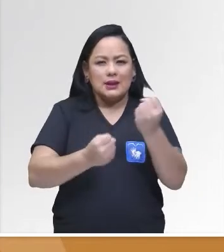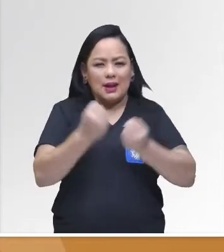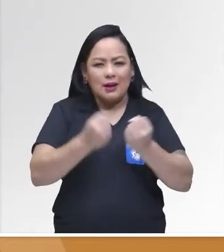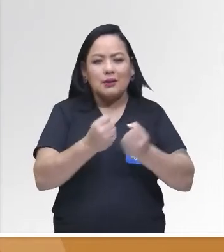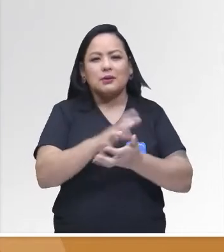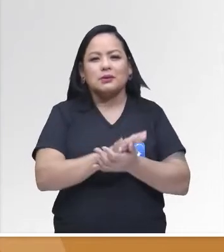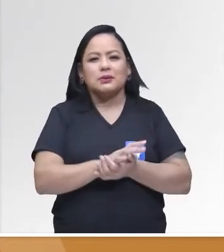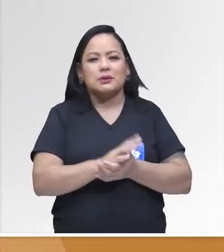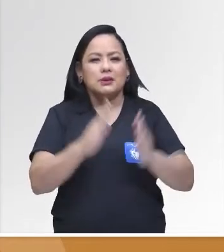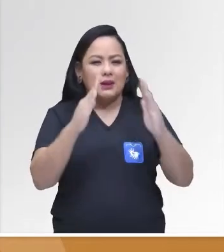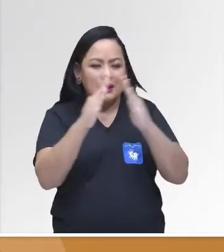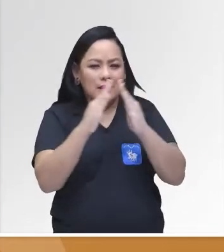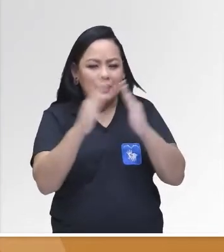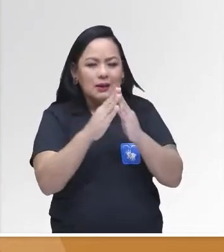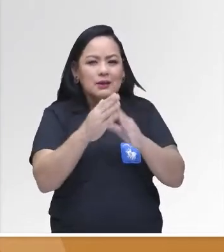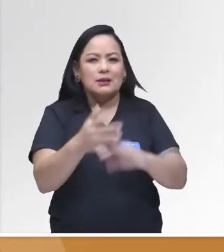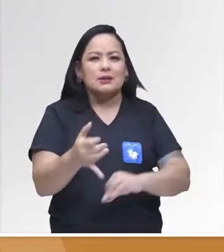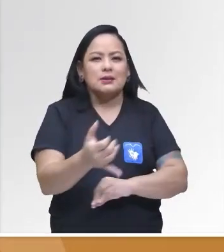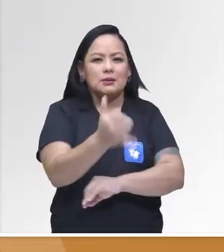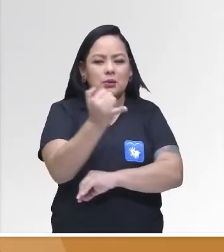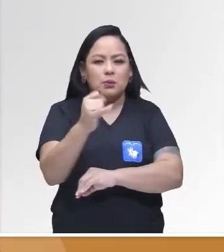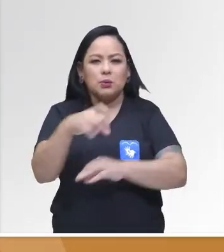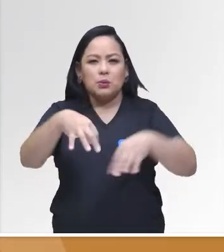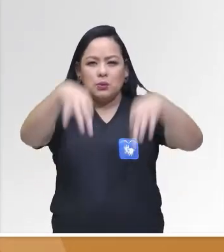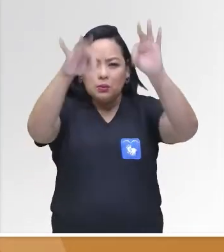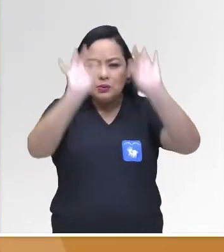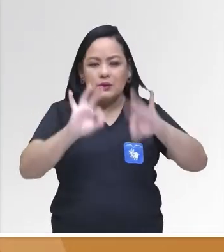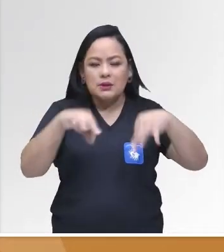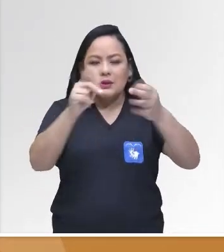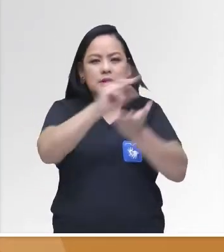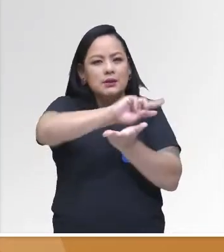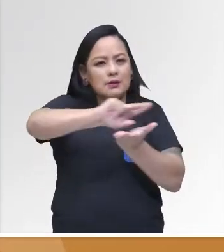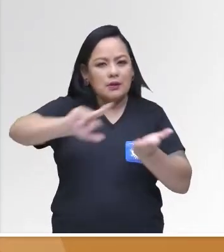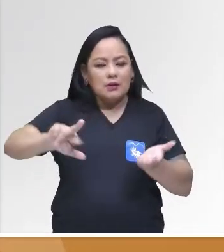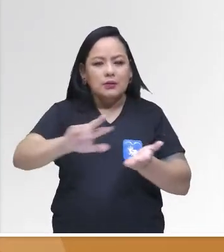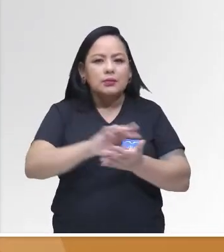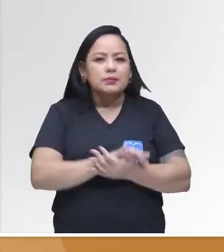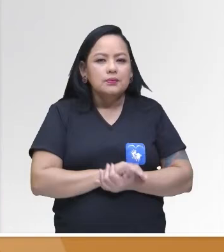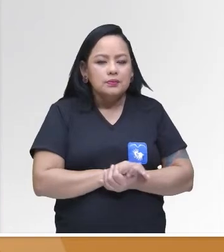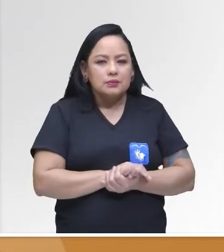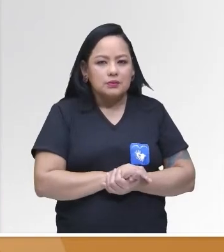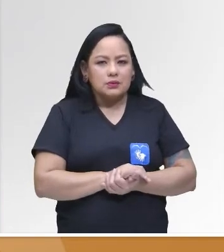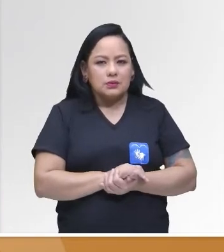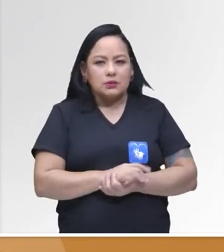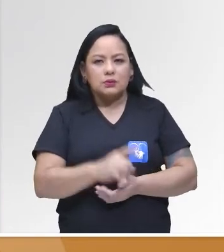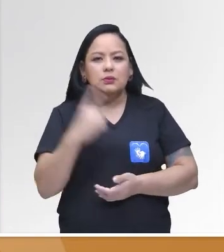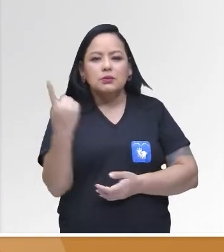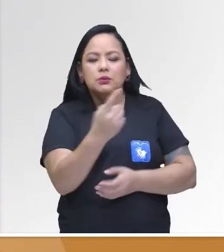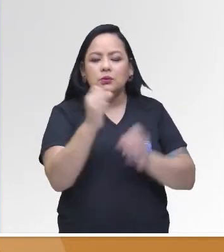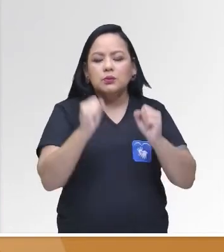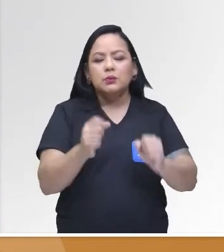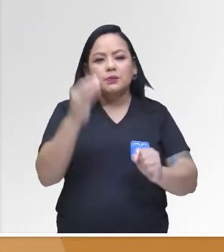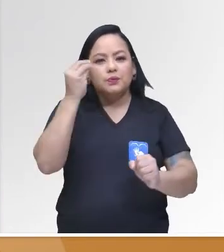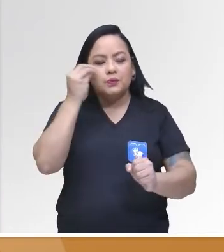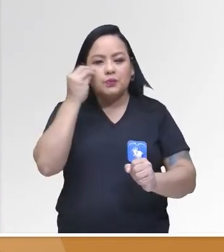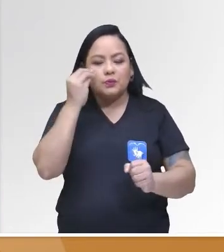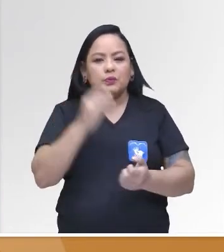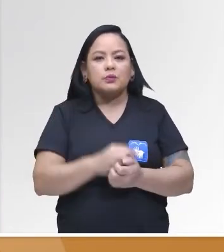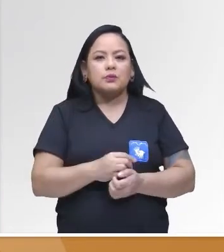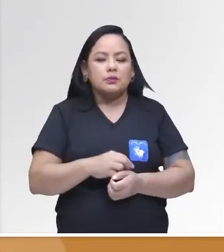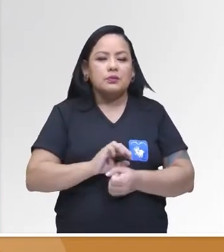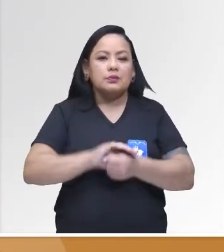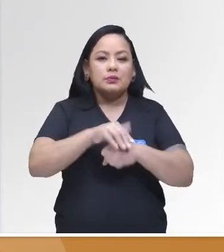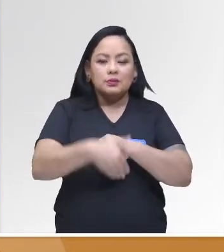moradias, armas, tecidos e etc. São muitos e nós poderíamos passar aqui a